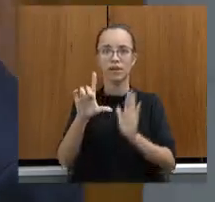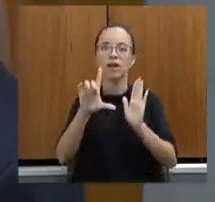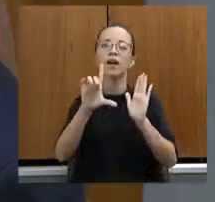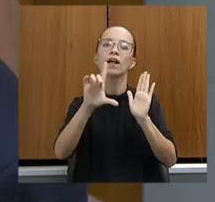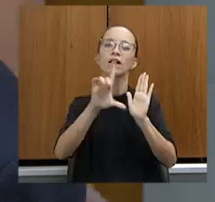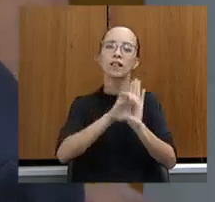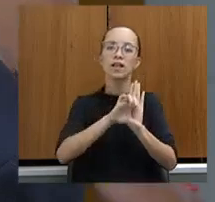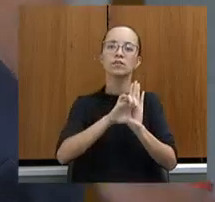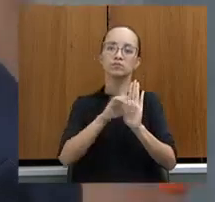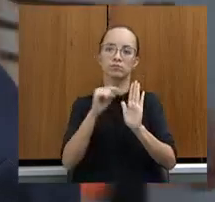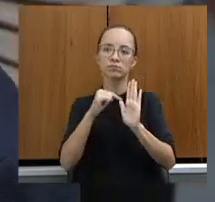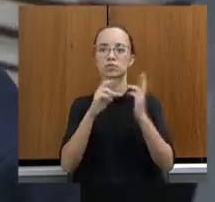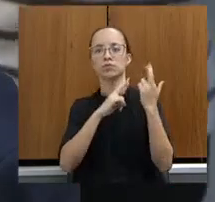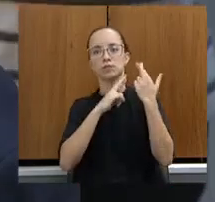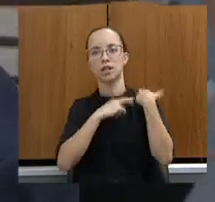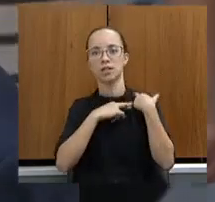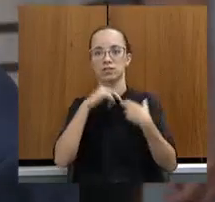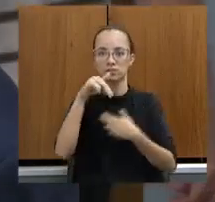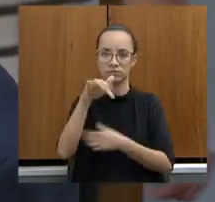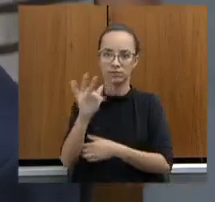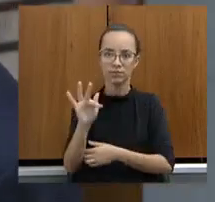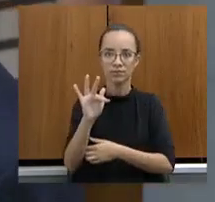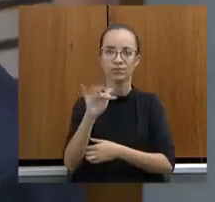disso nós temos para